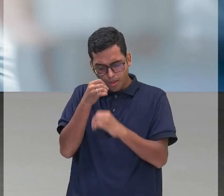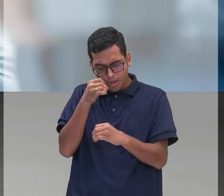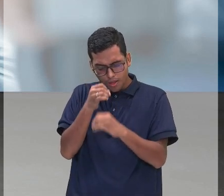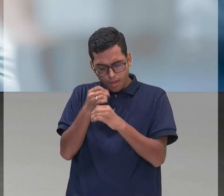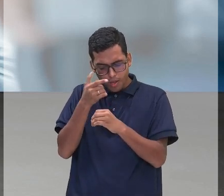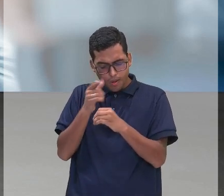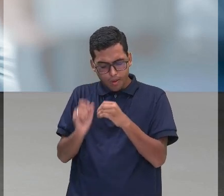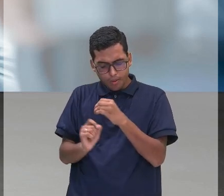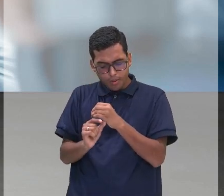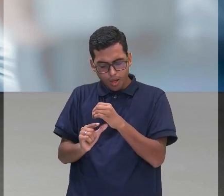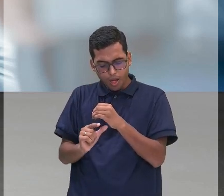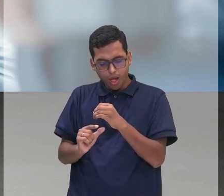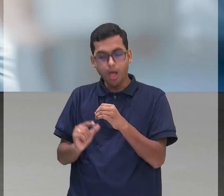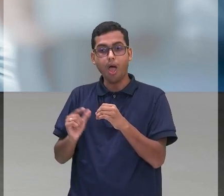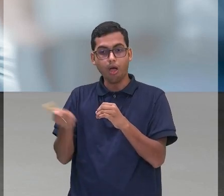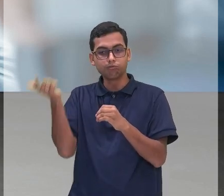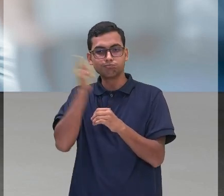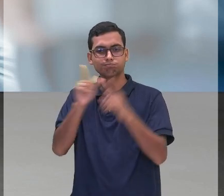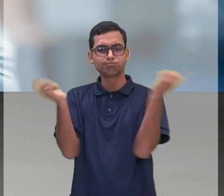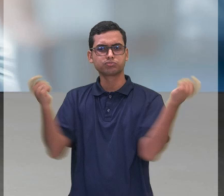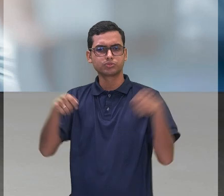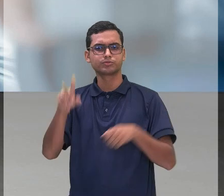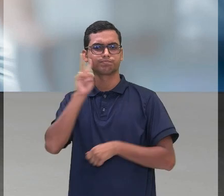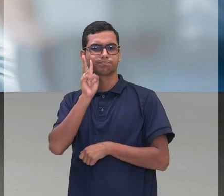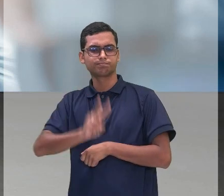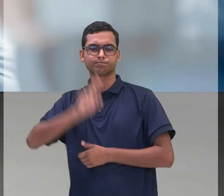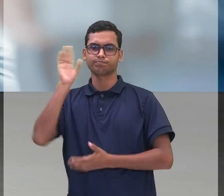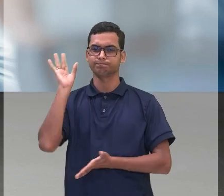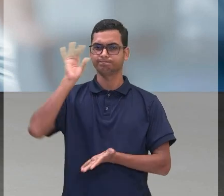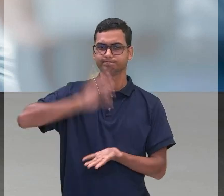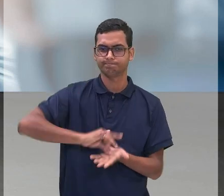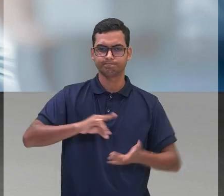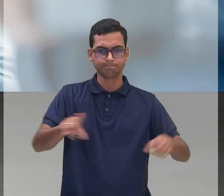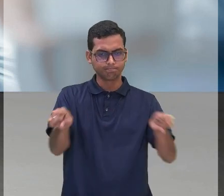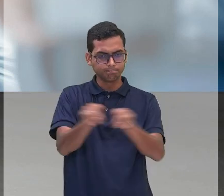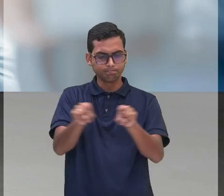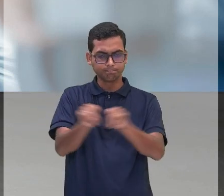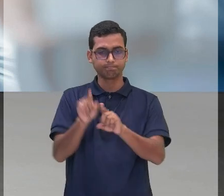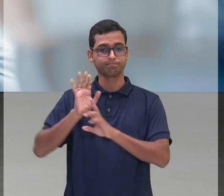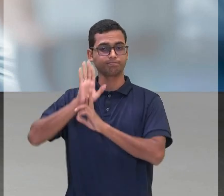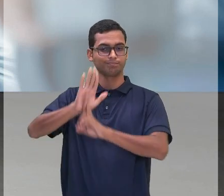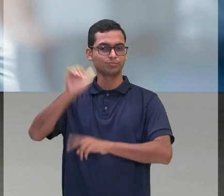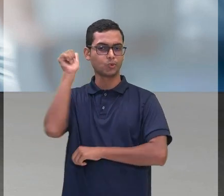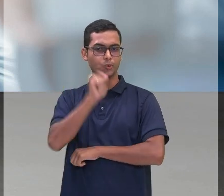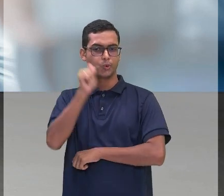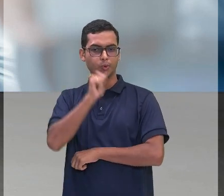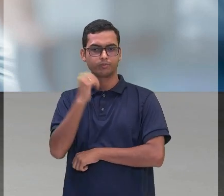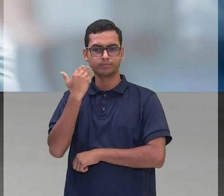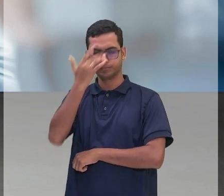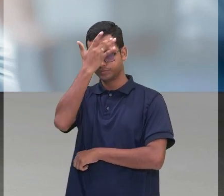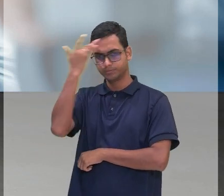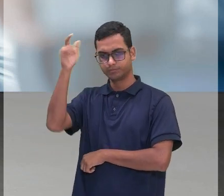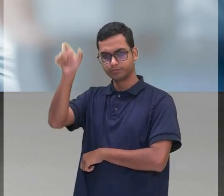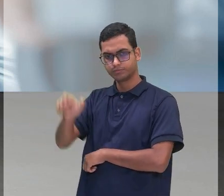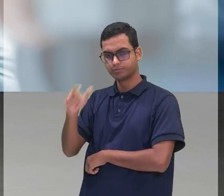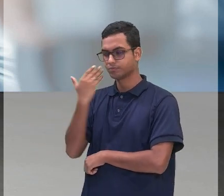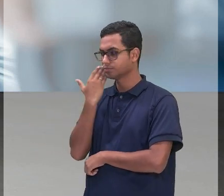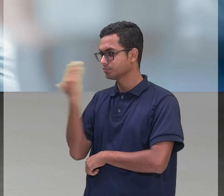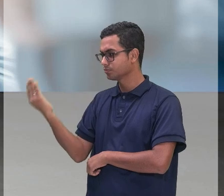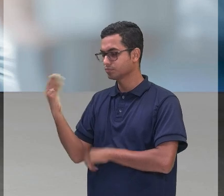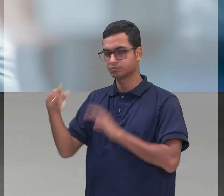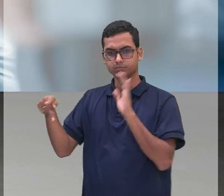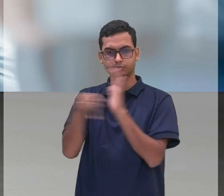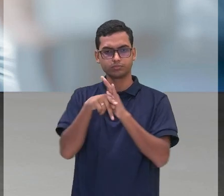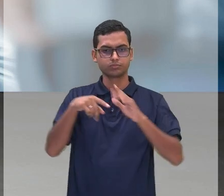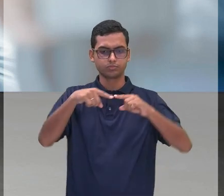facilita e possibilita essa visualização. Né? Então, aqui a gente tem a representação de uma pessoa que está no